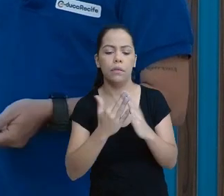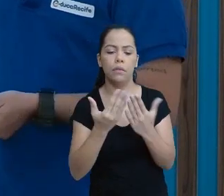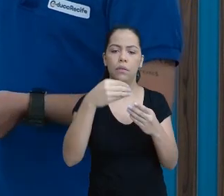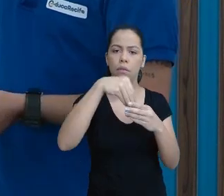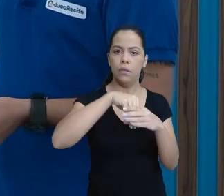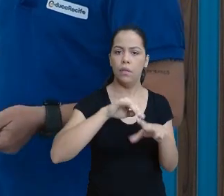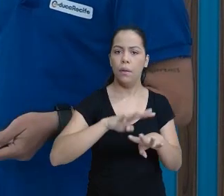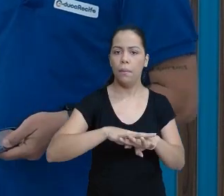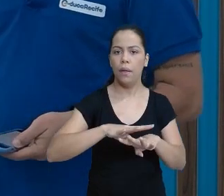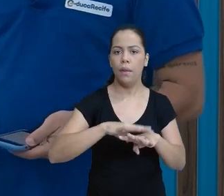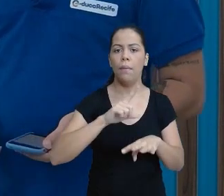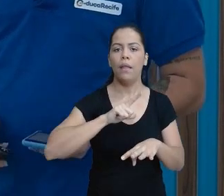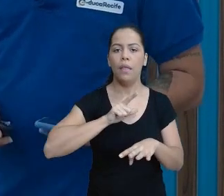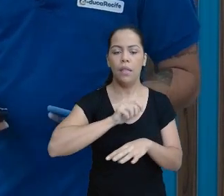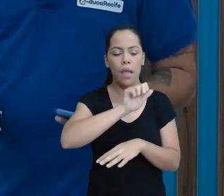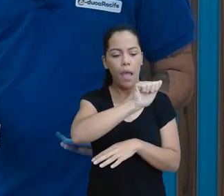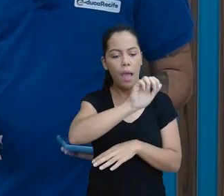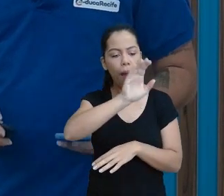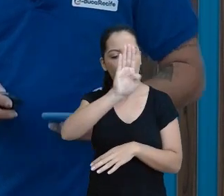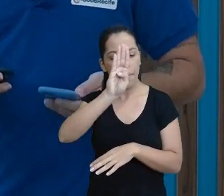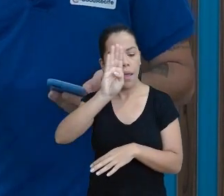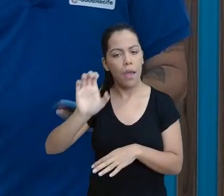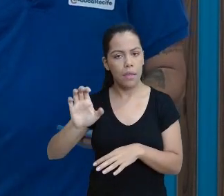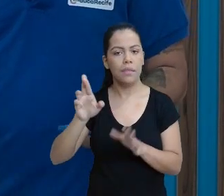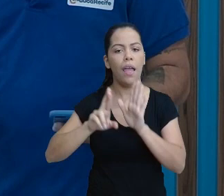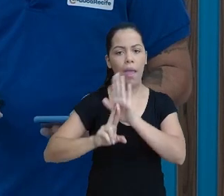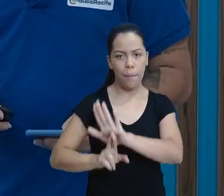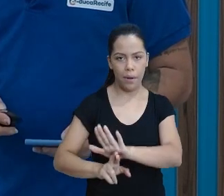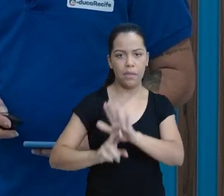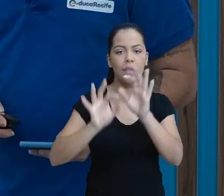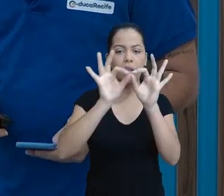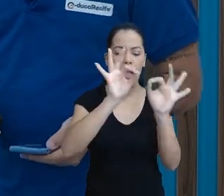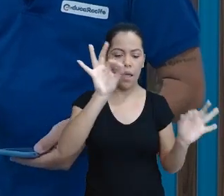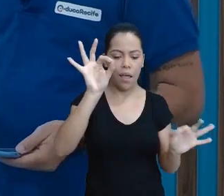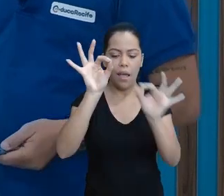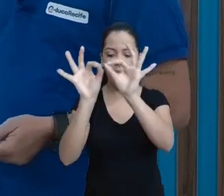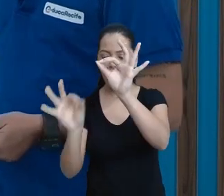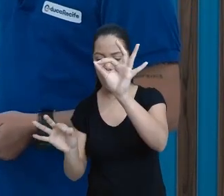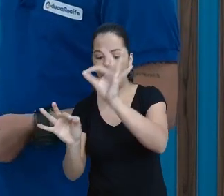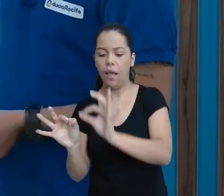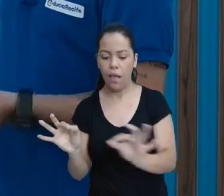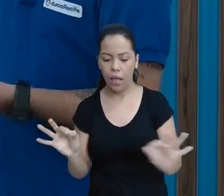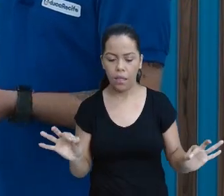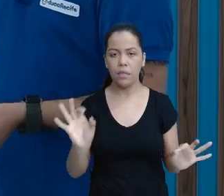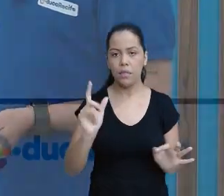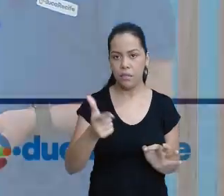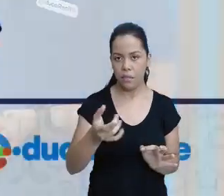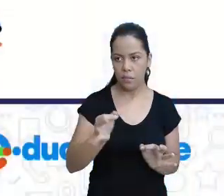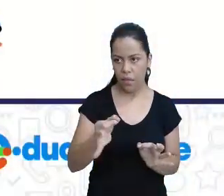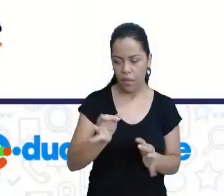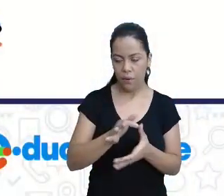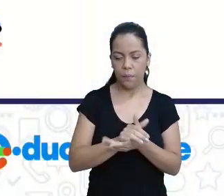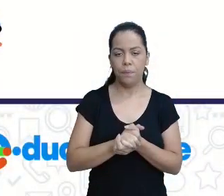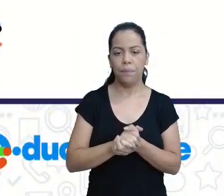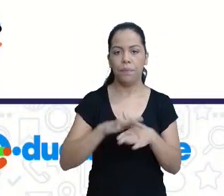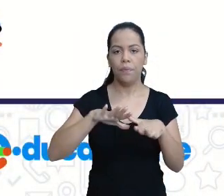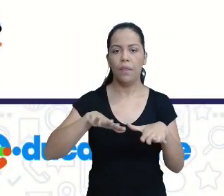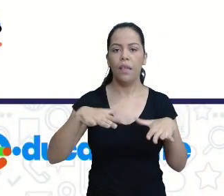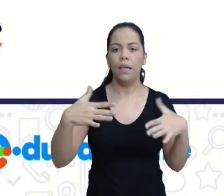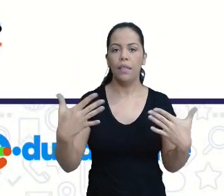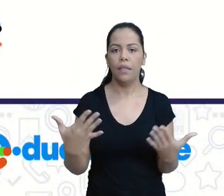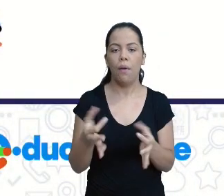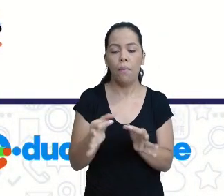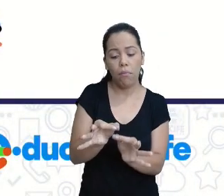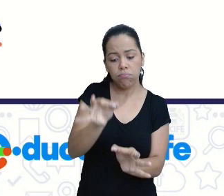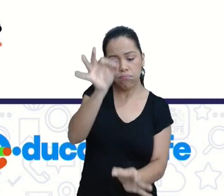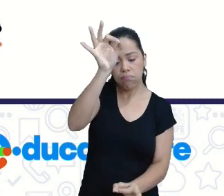encontrar as letras A, B e C representando os lados do triângulo retângulo, bom? Para a altura, a gente vai utilizar